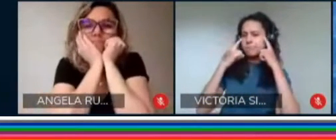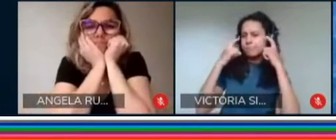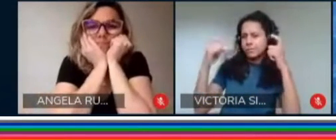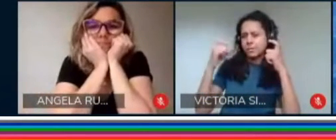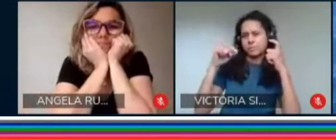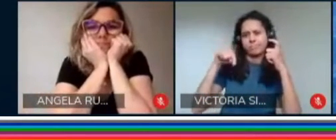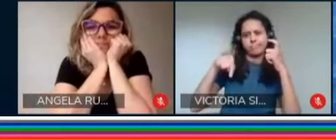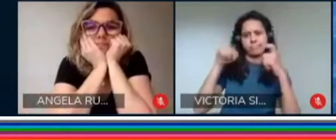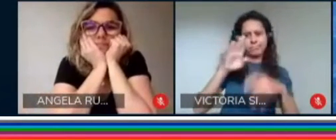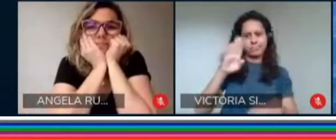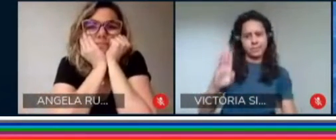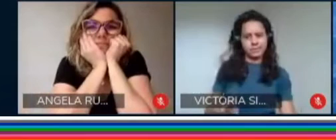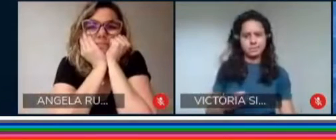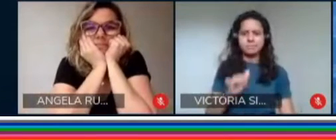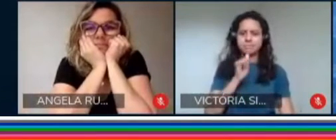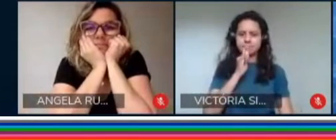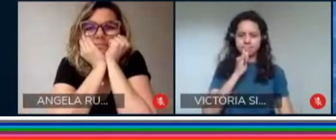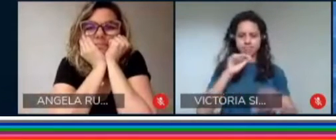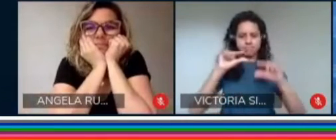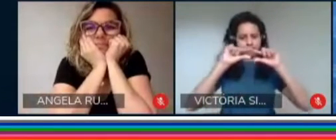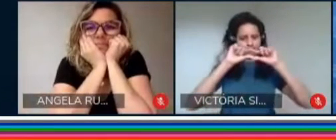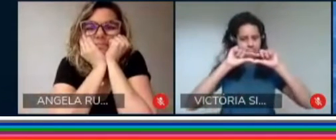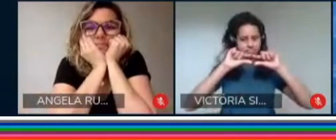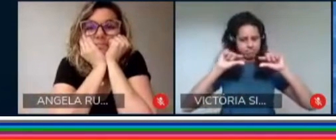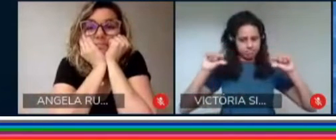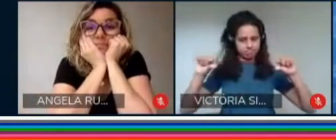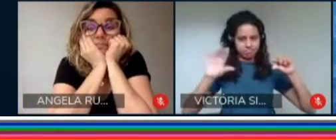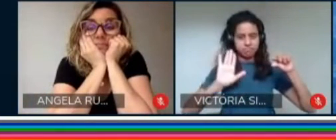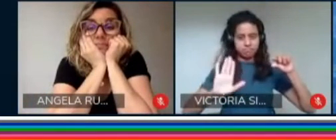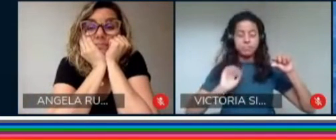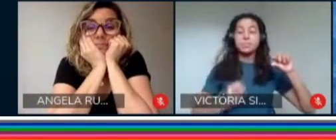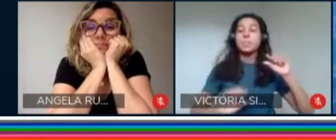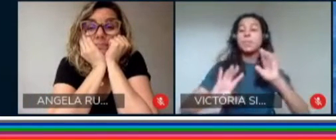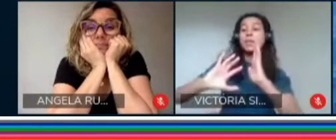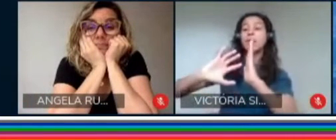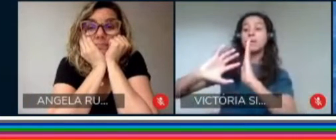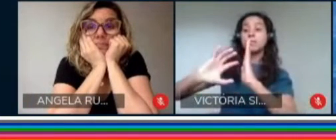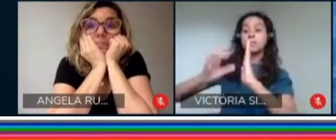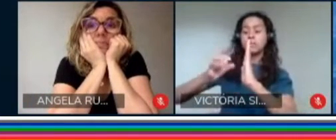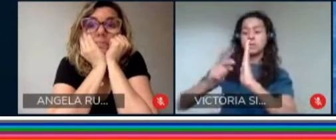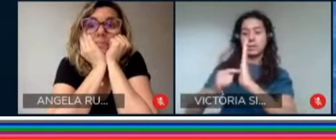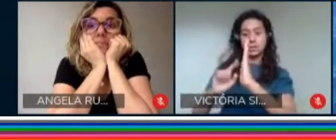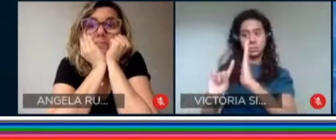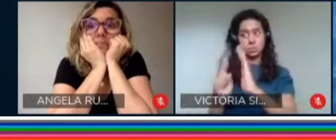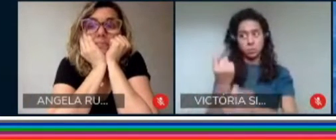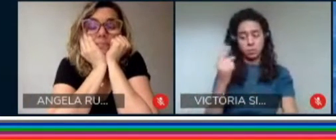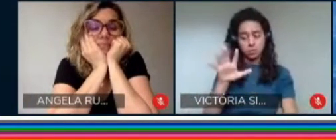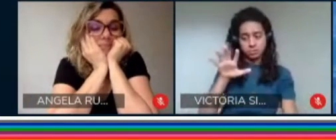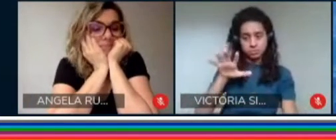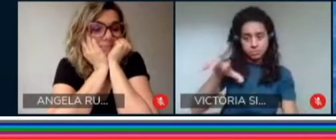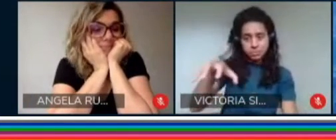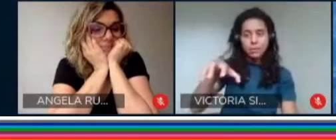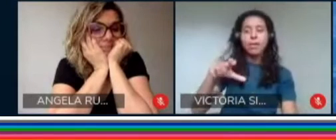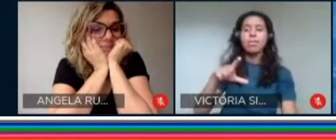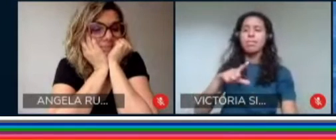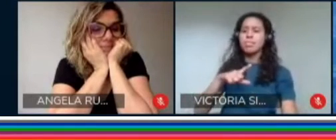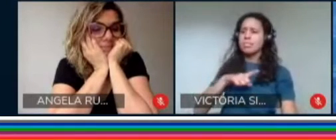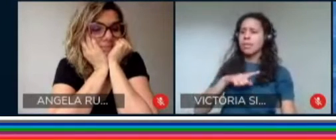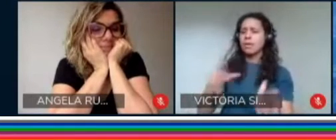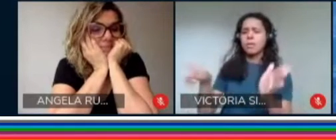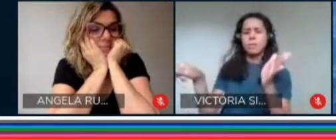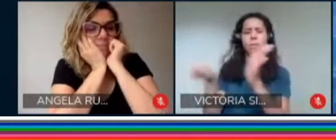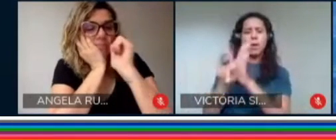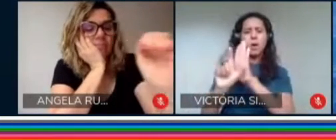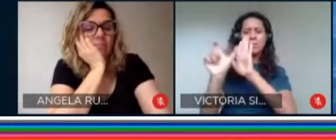tá? Numa determinada base de dados, eu posso ter termos, aqui a gente traz uma listinha de possibilidades